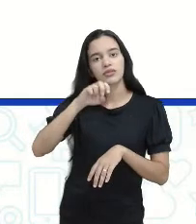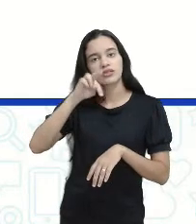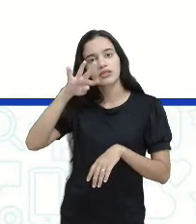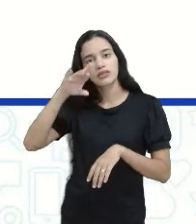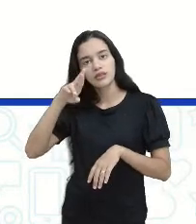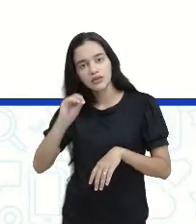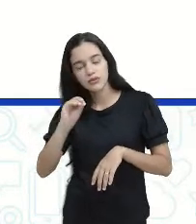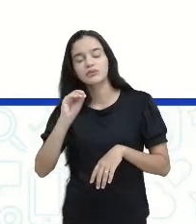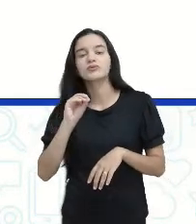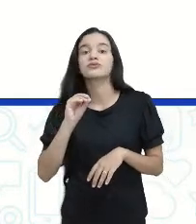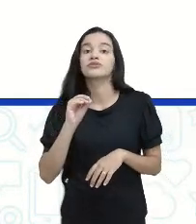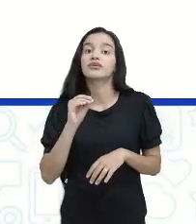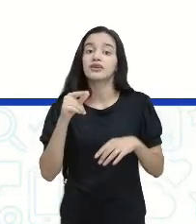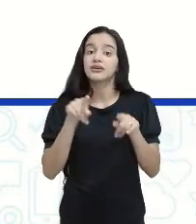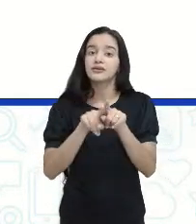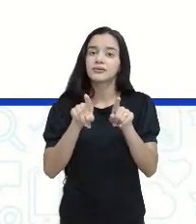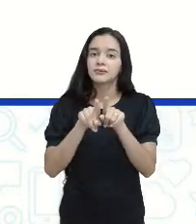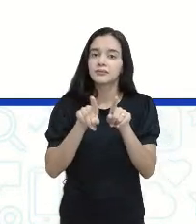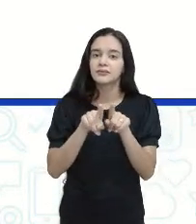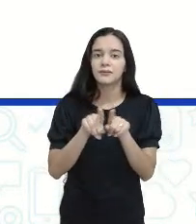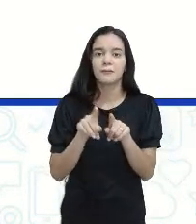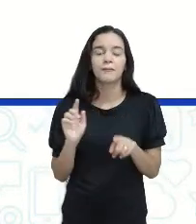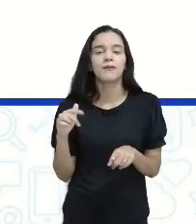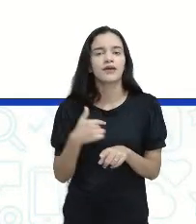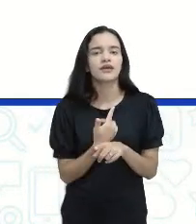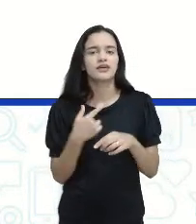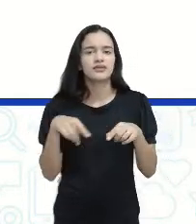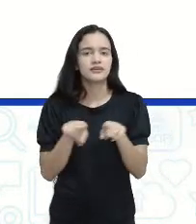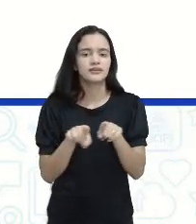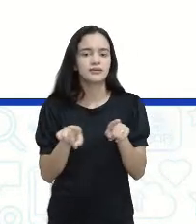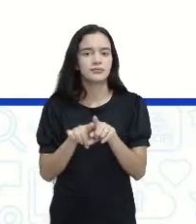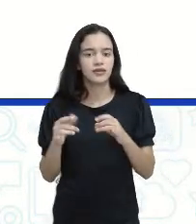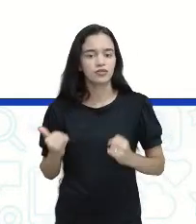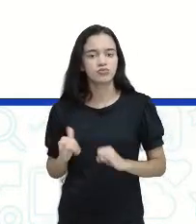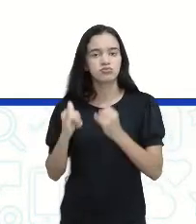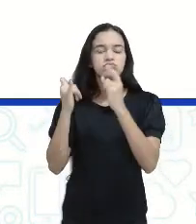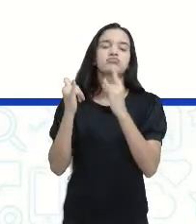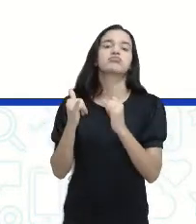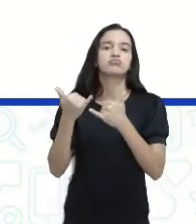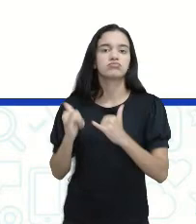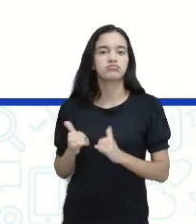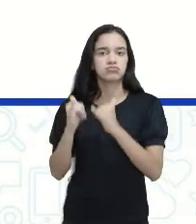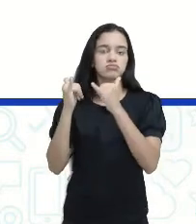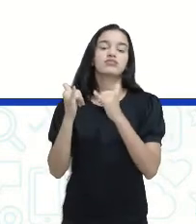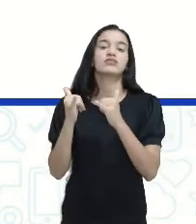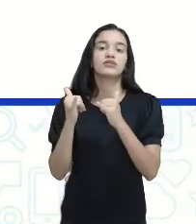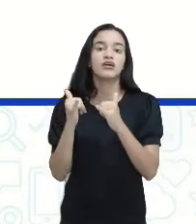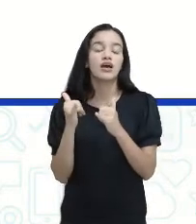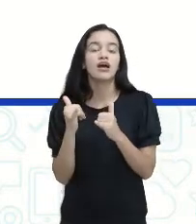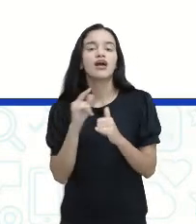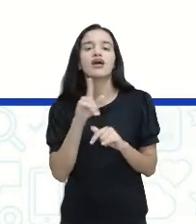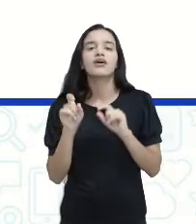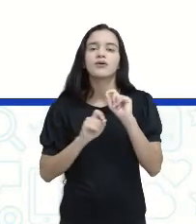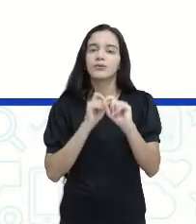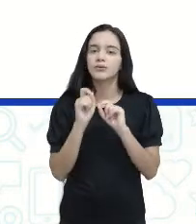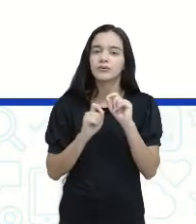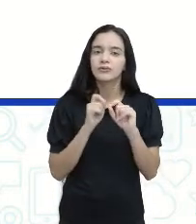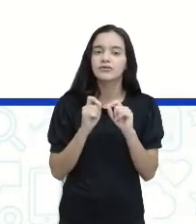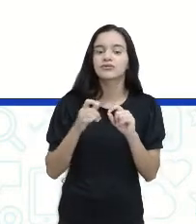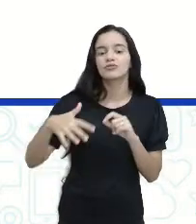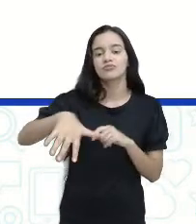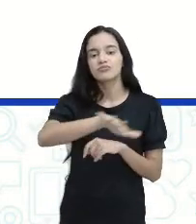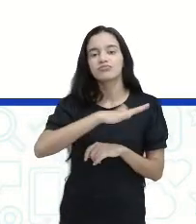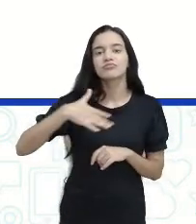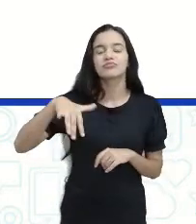né, no núcleozinho pequeno, e os elétrons ali sobrevoando ali naquela eletrosfera,